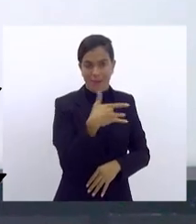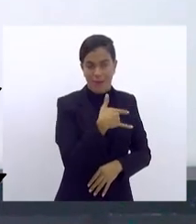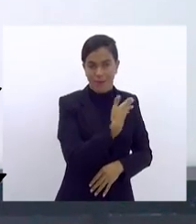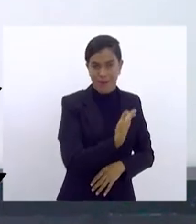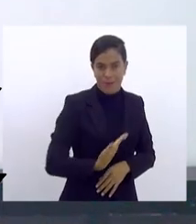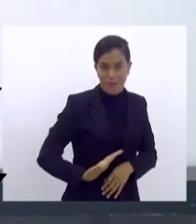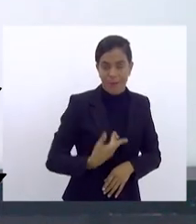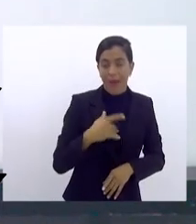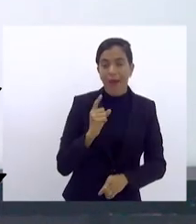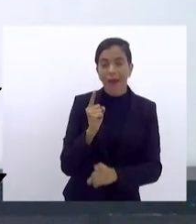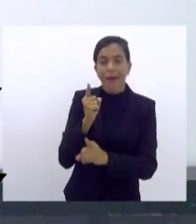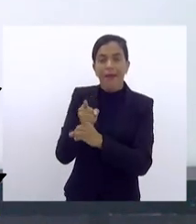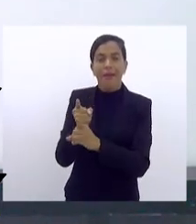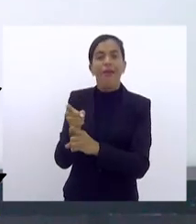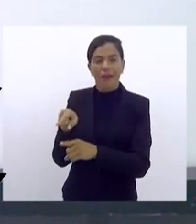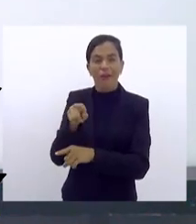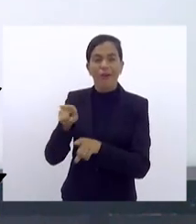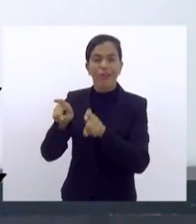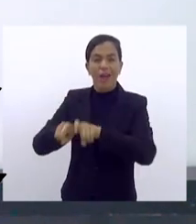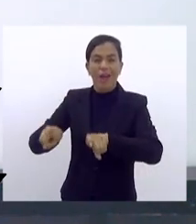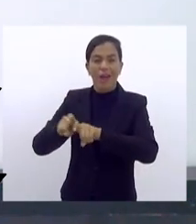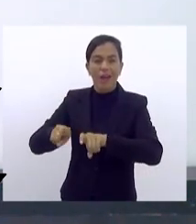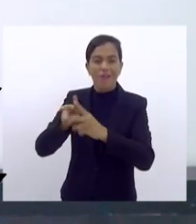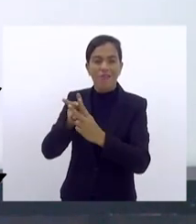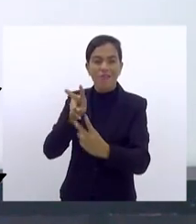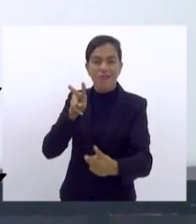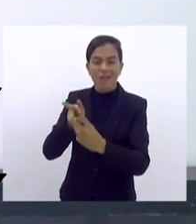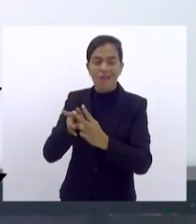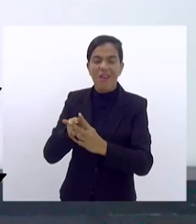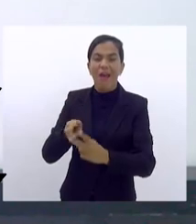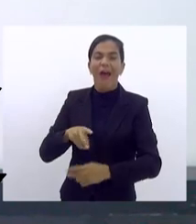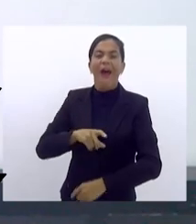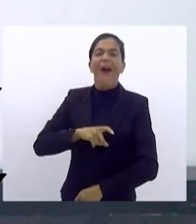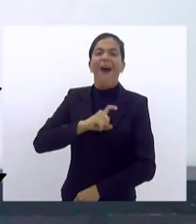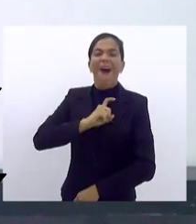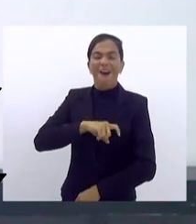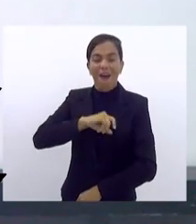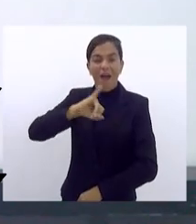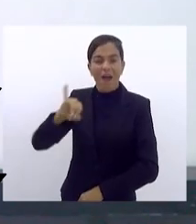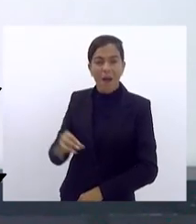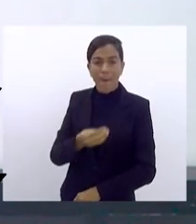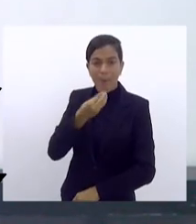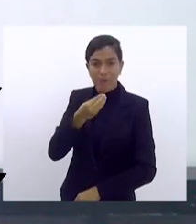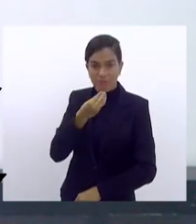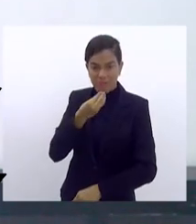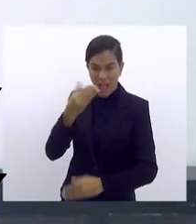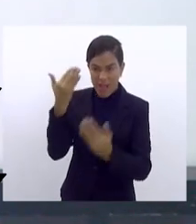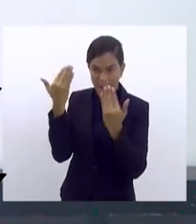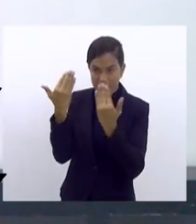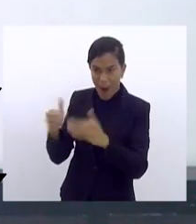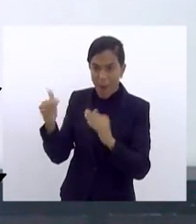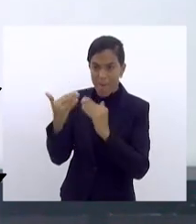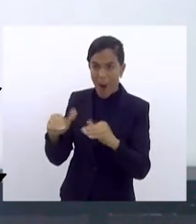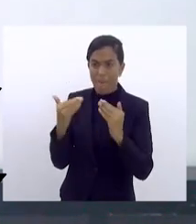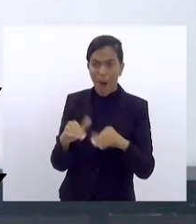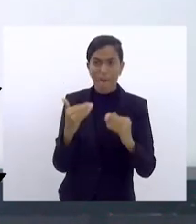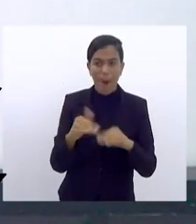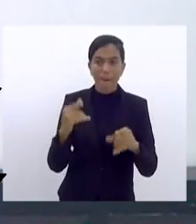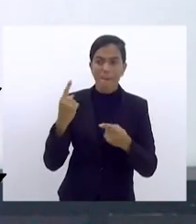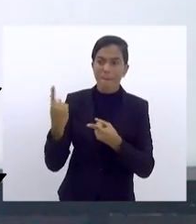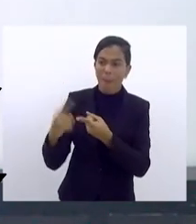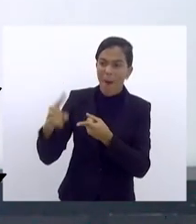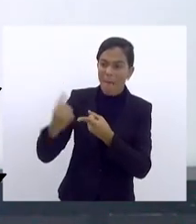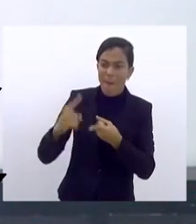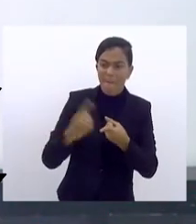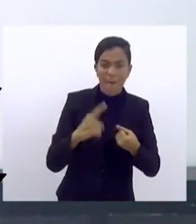encontram ali naquele espaço com total falta de regulamentação um lugar propício para sua propalação